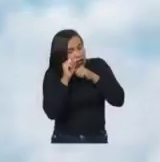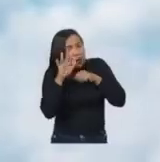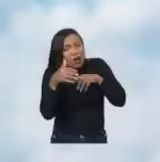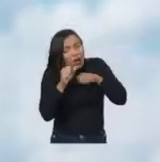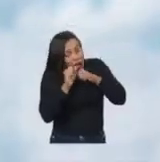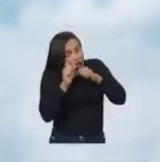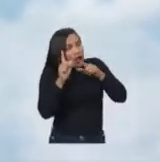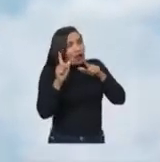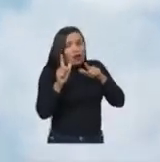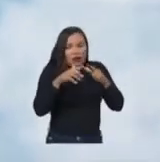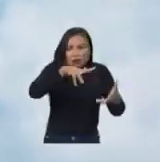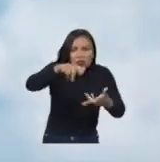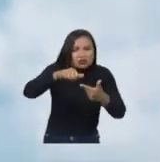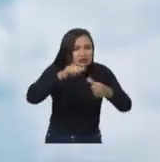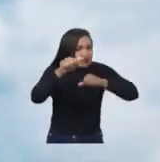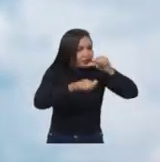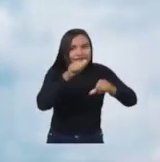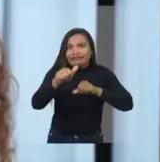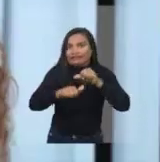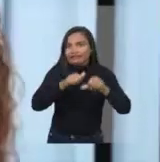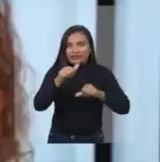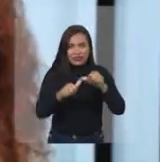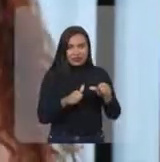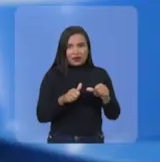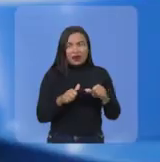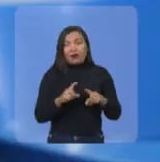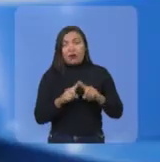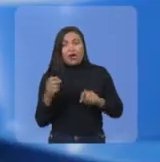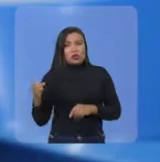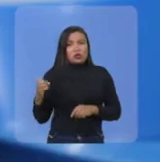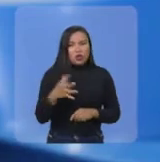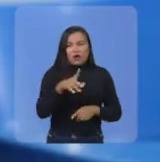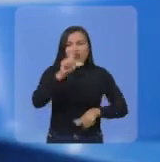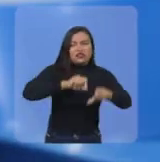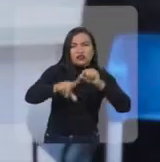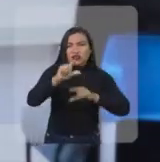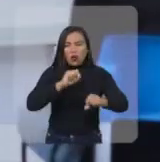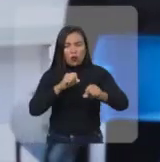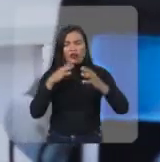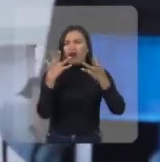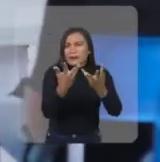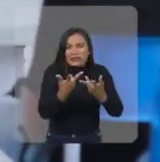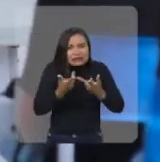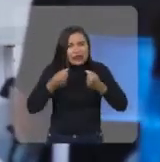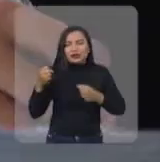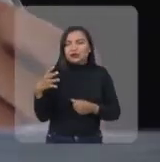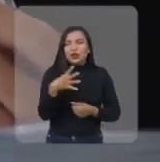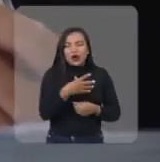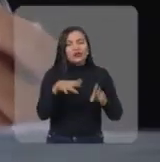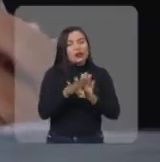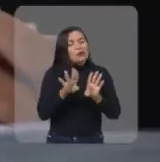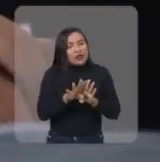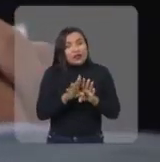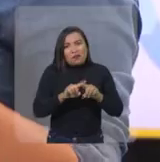outro completamente diferente, com novas demandas e exigindo novas habilidades. Ficar parado no meio da escada não é